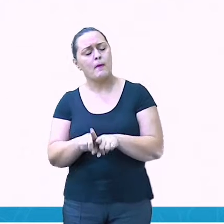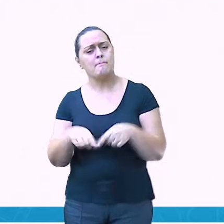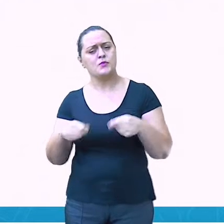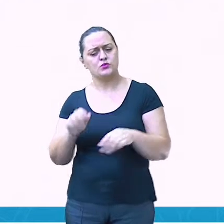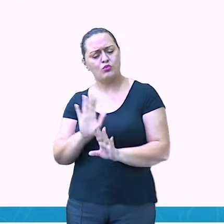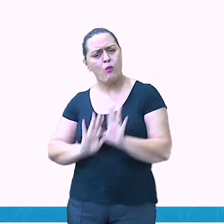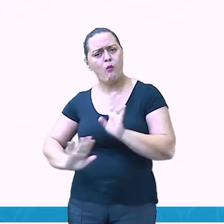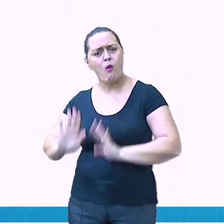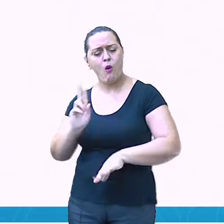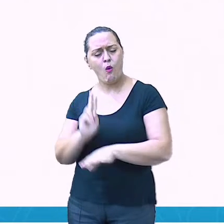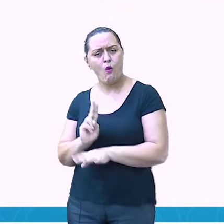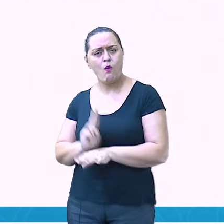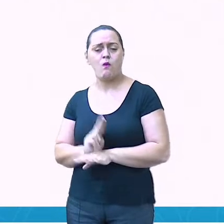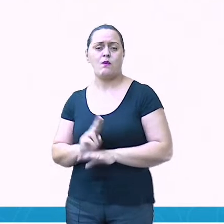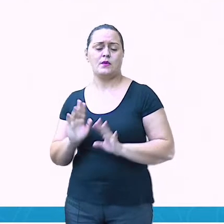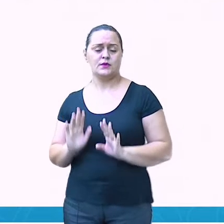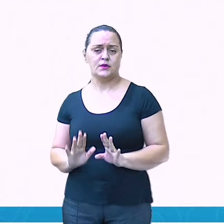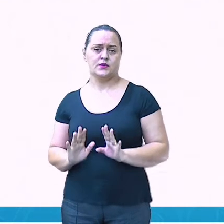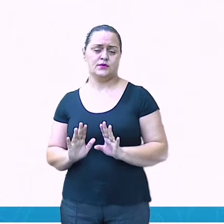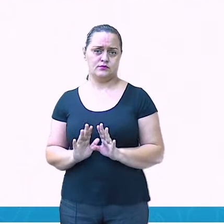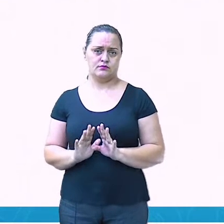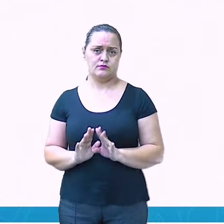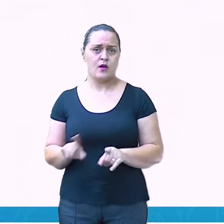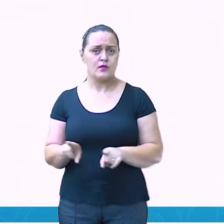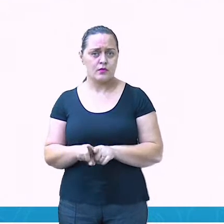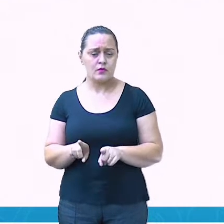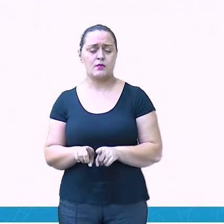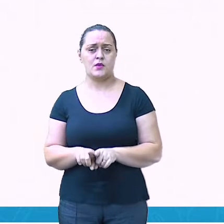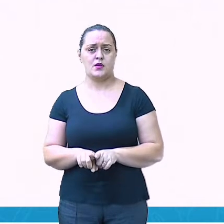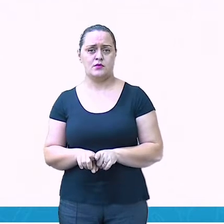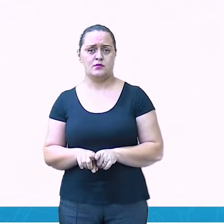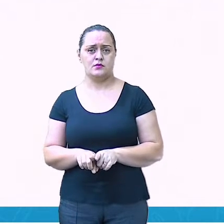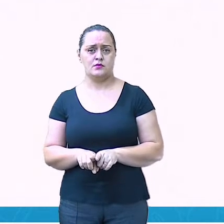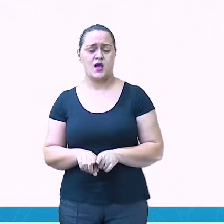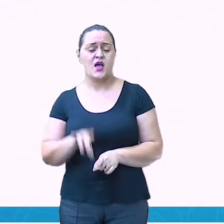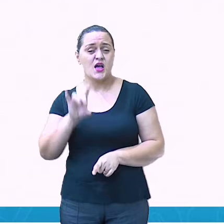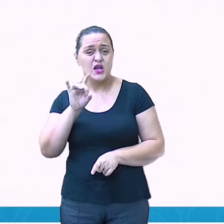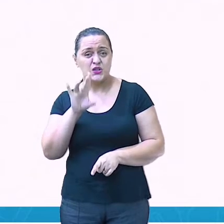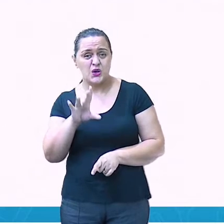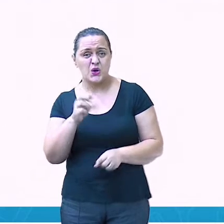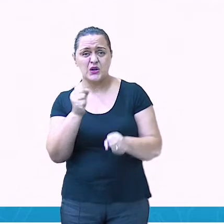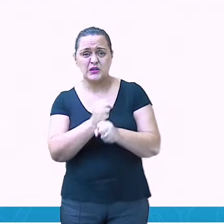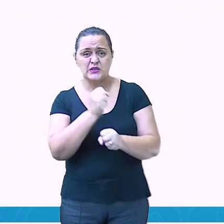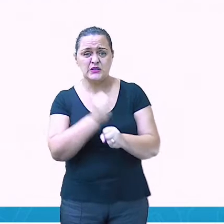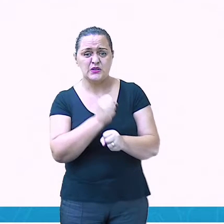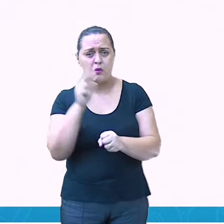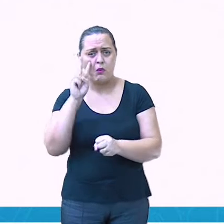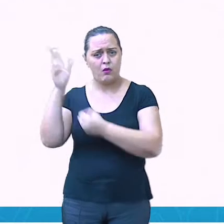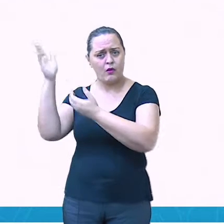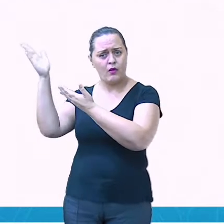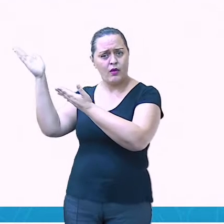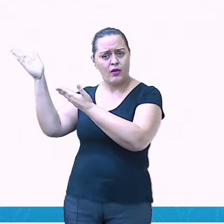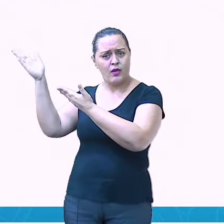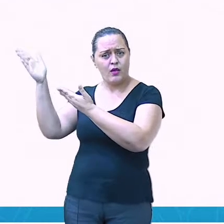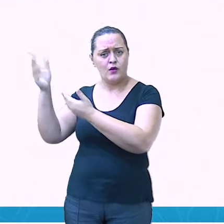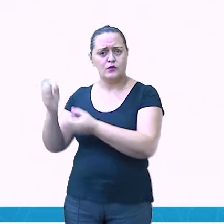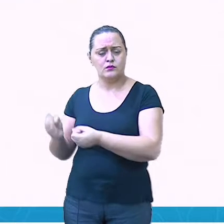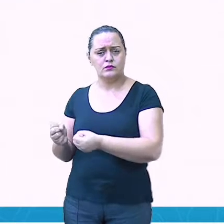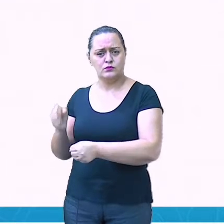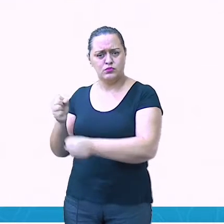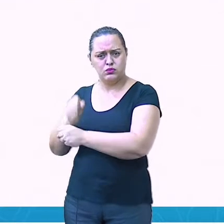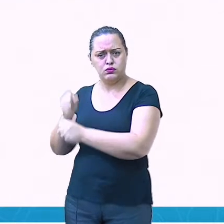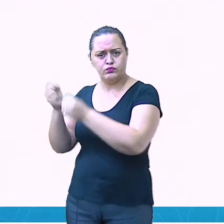poluindo? São só as indústrias que poluem? Não. Muitas vezes a gente não pensa na